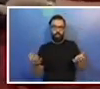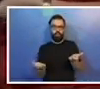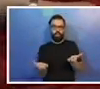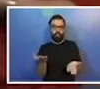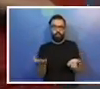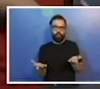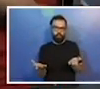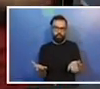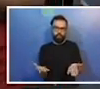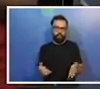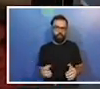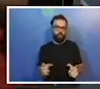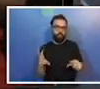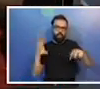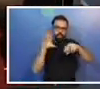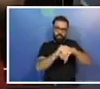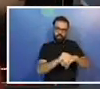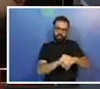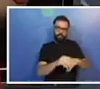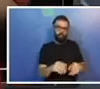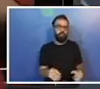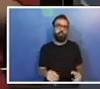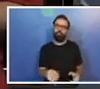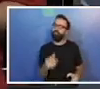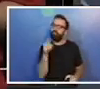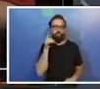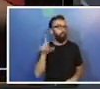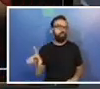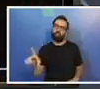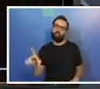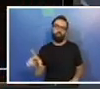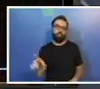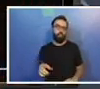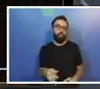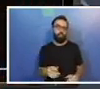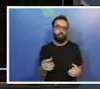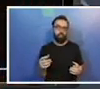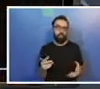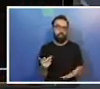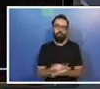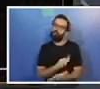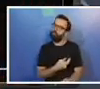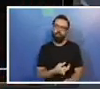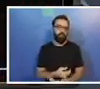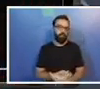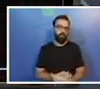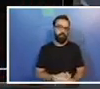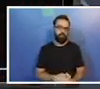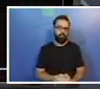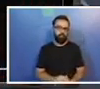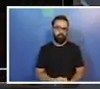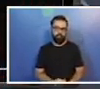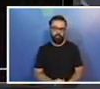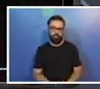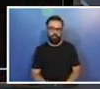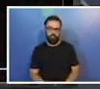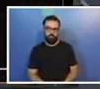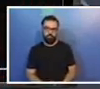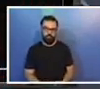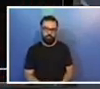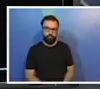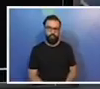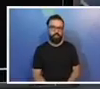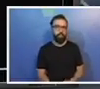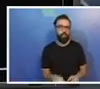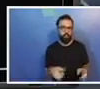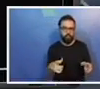equilibrado, os ataques não acontecem. Existe, professora, lugar que o homem pode nadar junto com